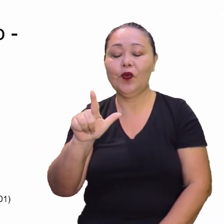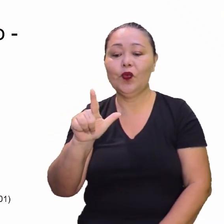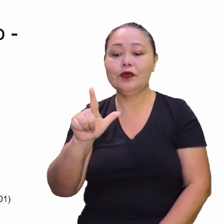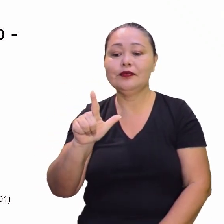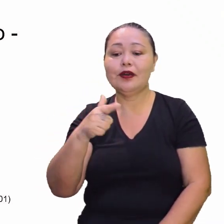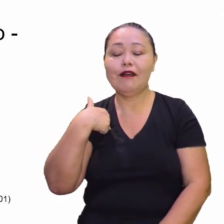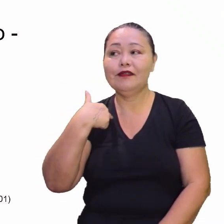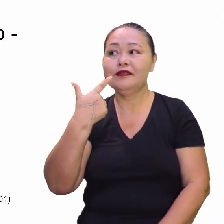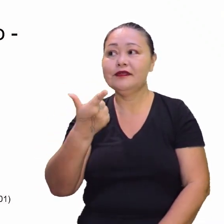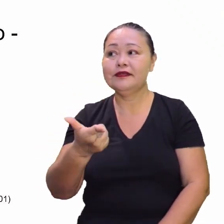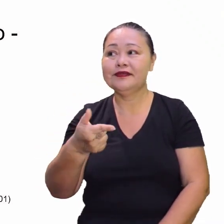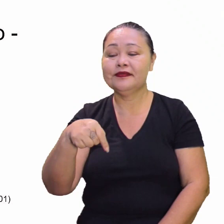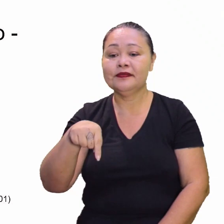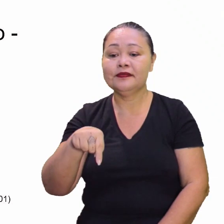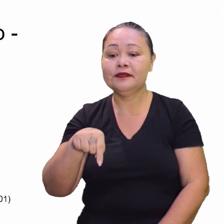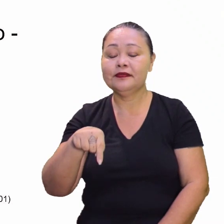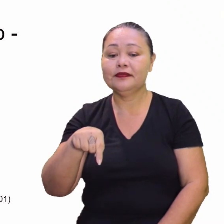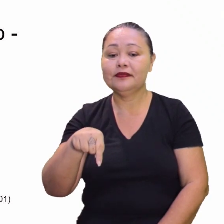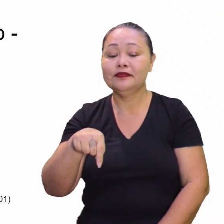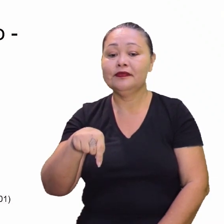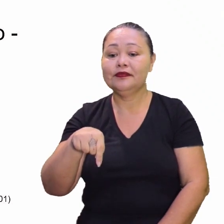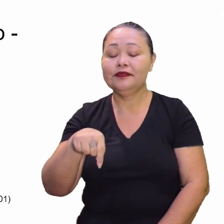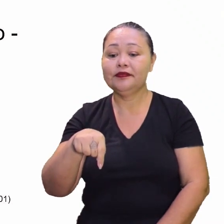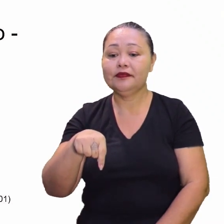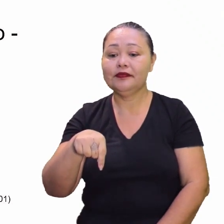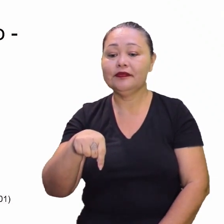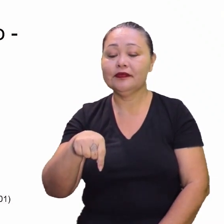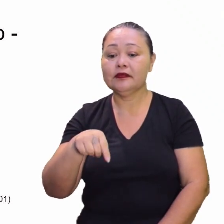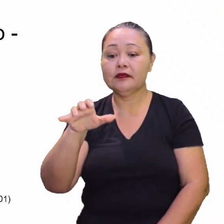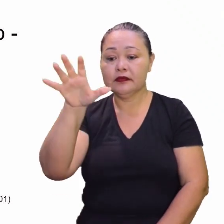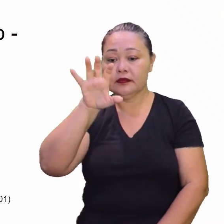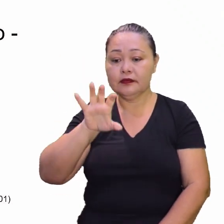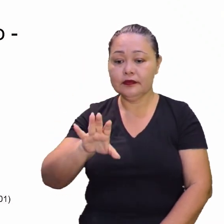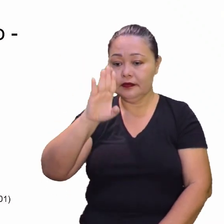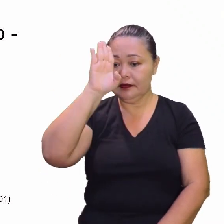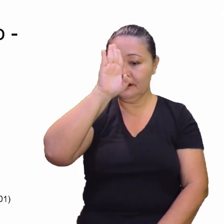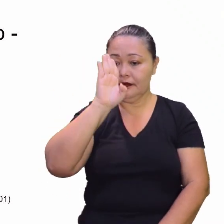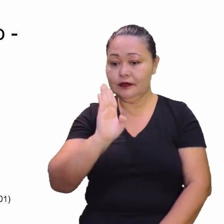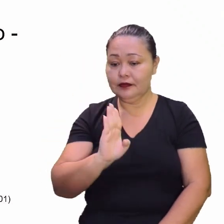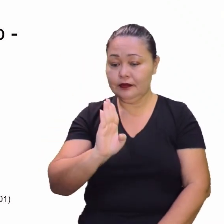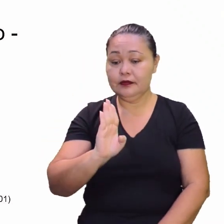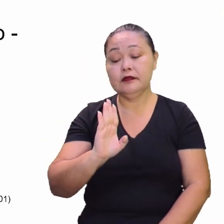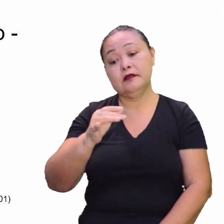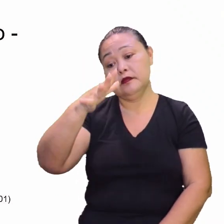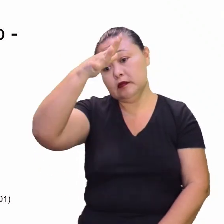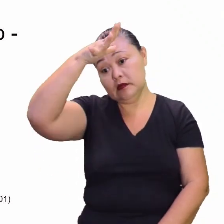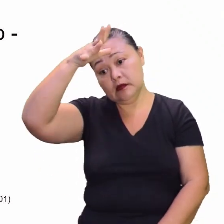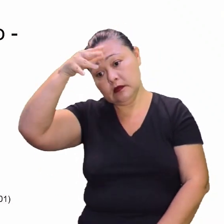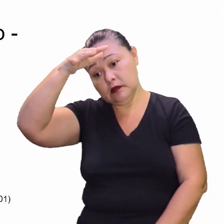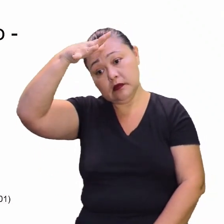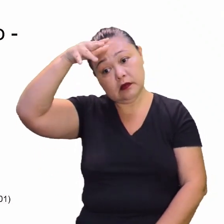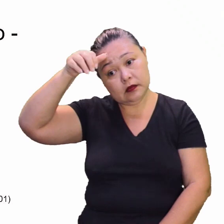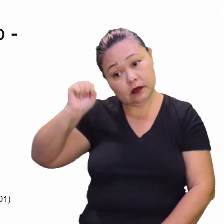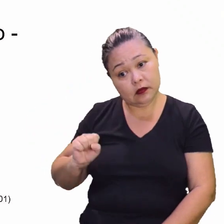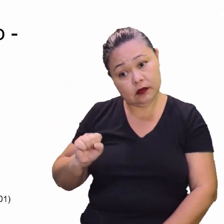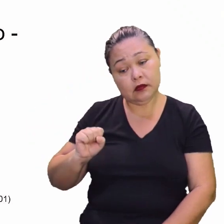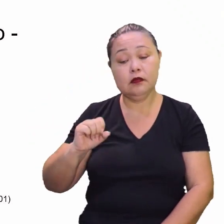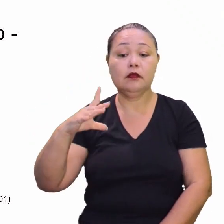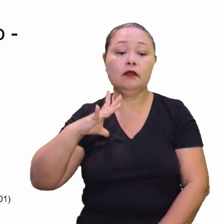vem principalmente aqui do Centro-Sul do Brasil. Centro-Sul do Brasil, Mato Grosso do